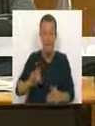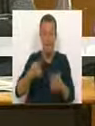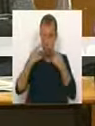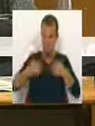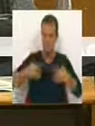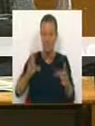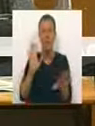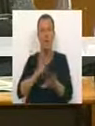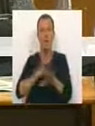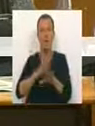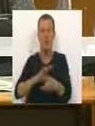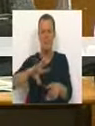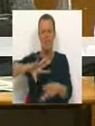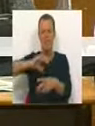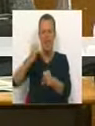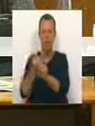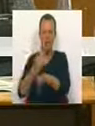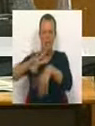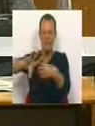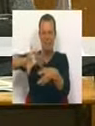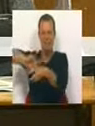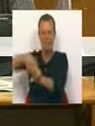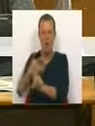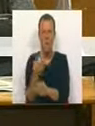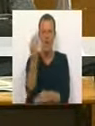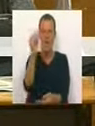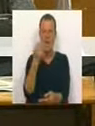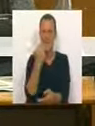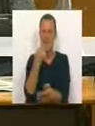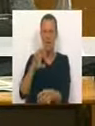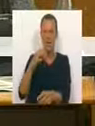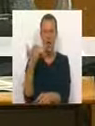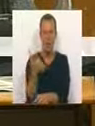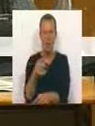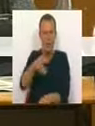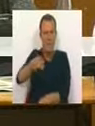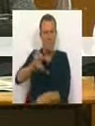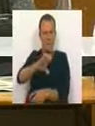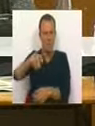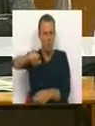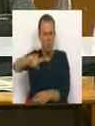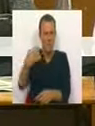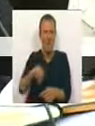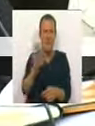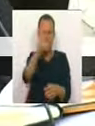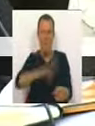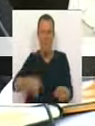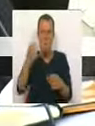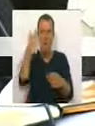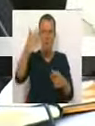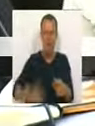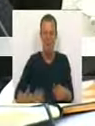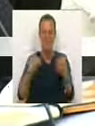apresentar a propósito do ato de vandalismo cometido sobre a Rocha 2 de Piscos, na qual está representada uma figura humana com mais